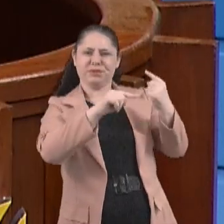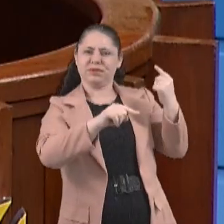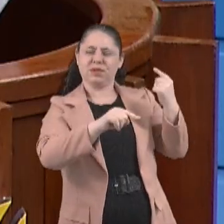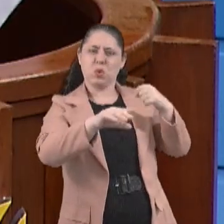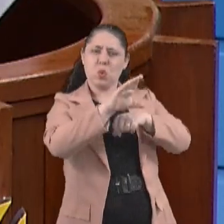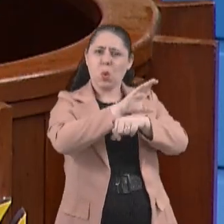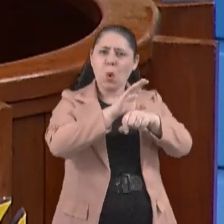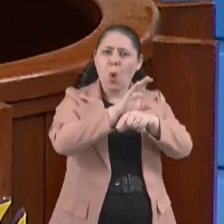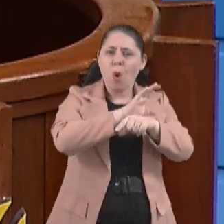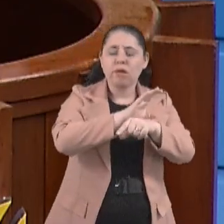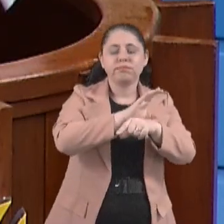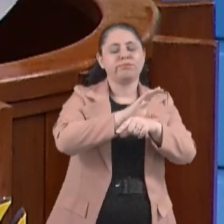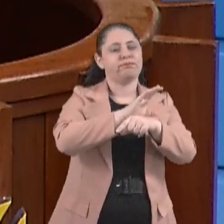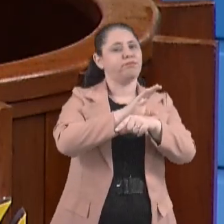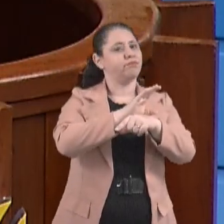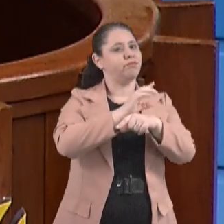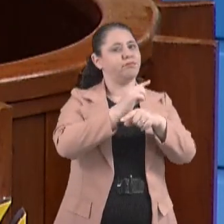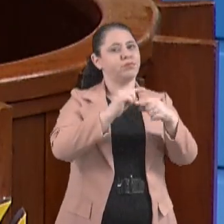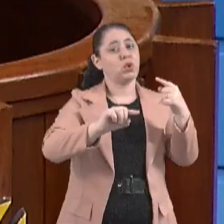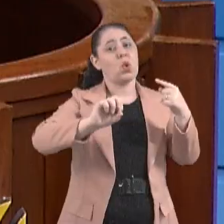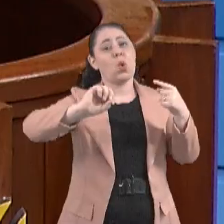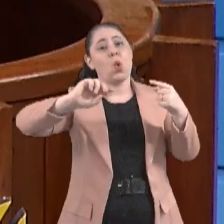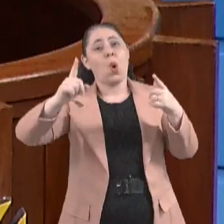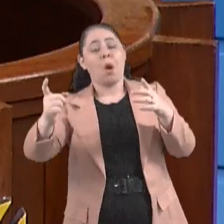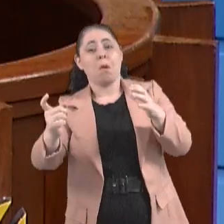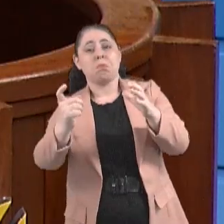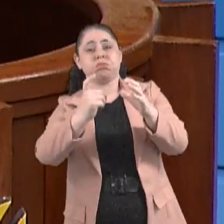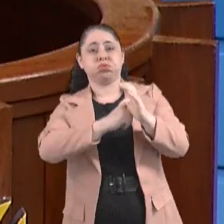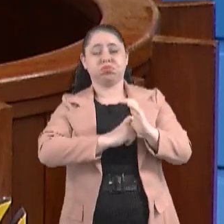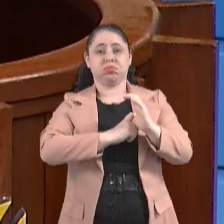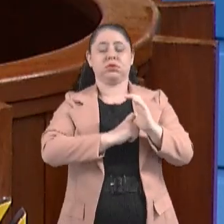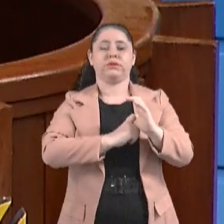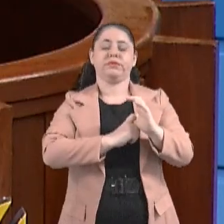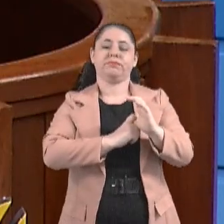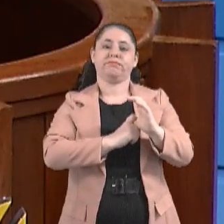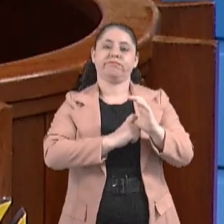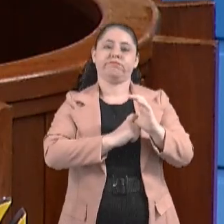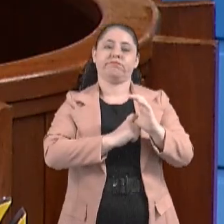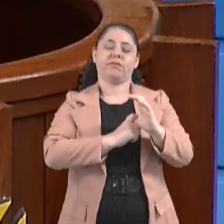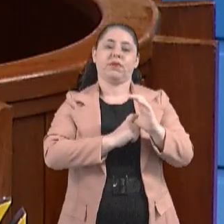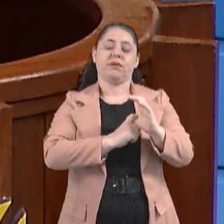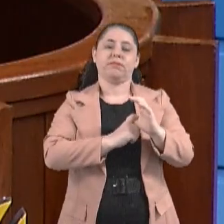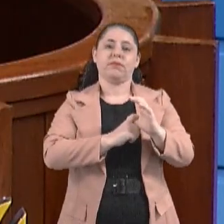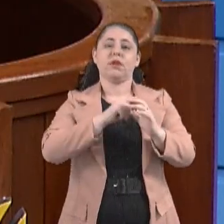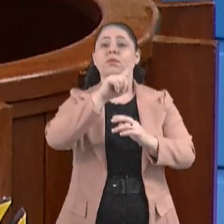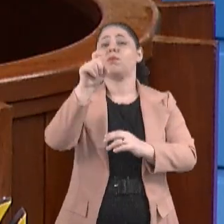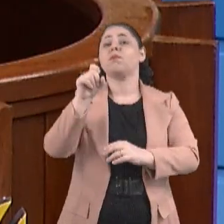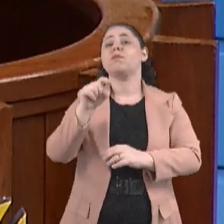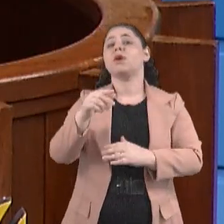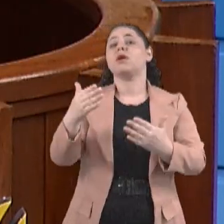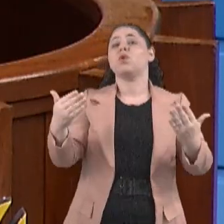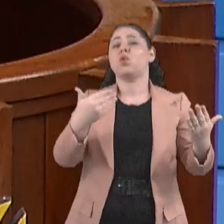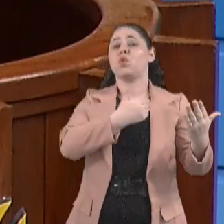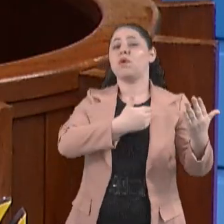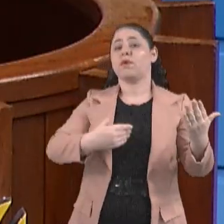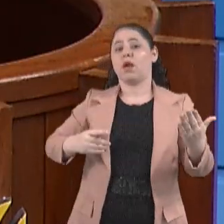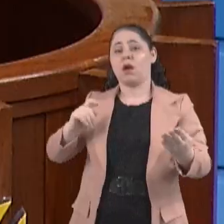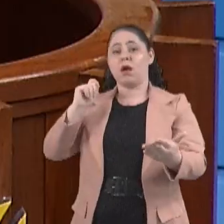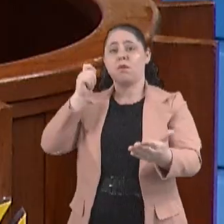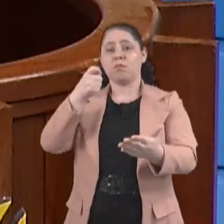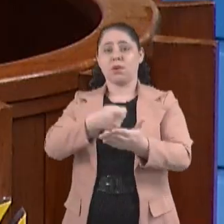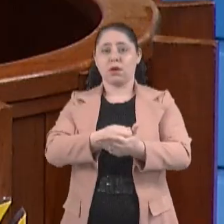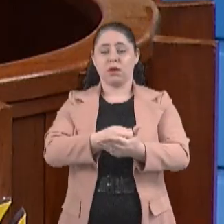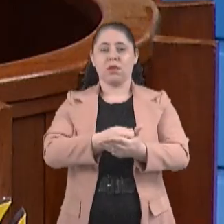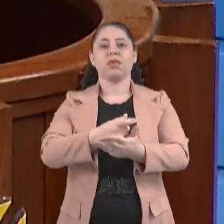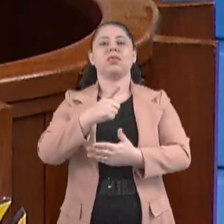projeto constitucional ou que extraria ônus ao governo. E nós fazemos aqui também um questionamento. O governo,